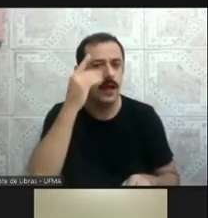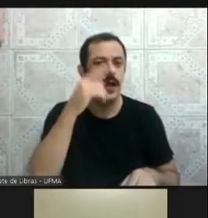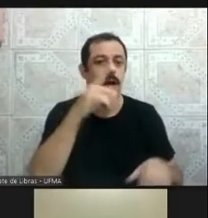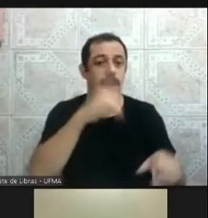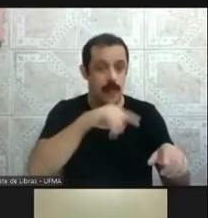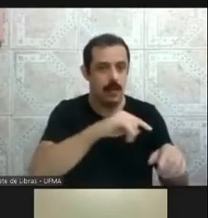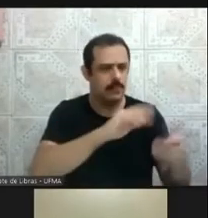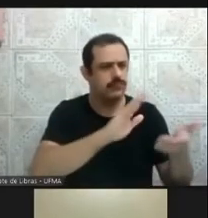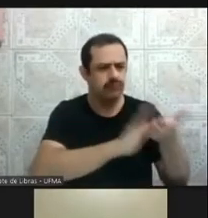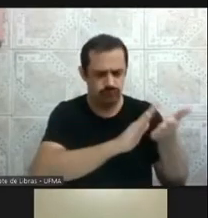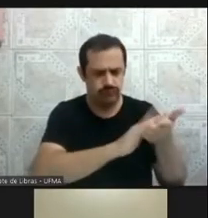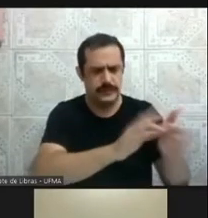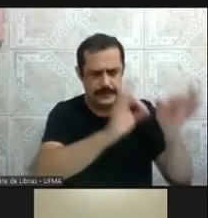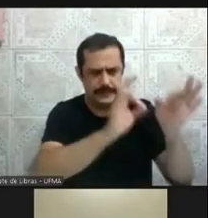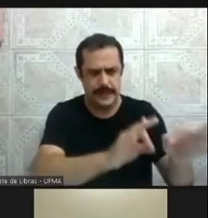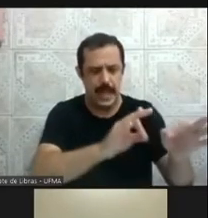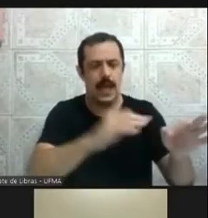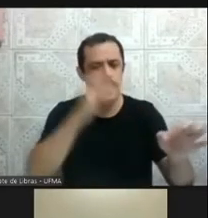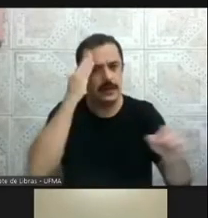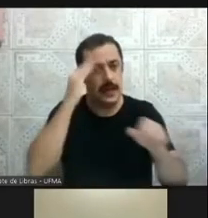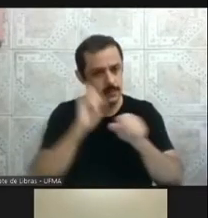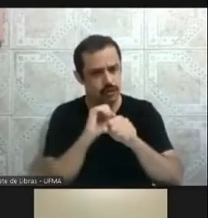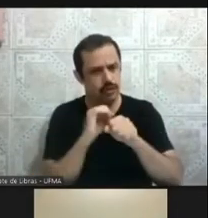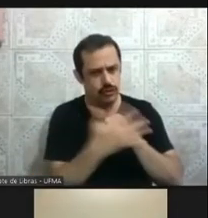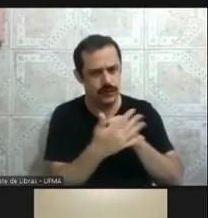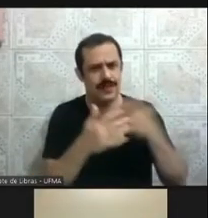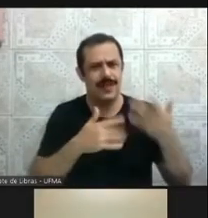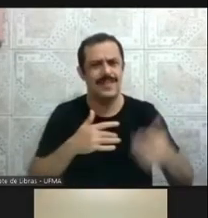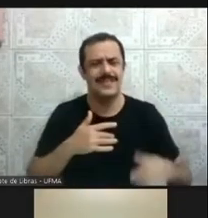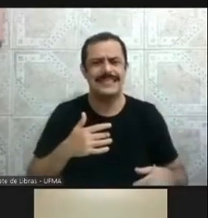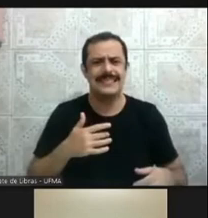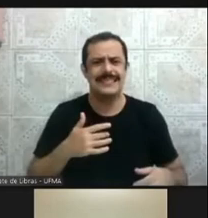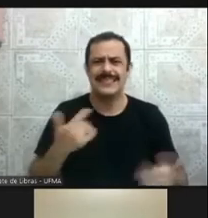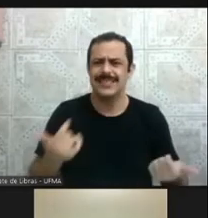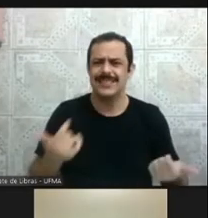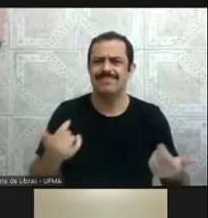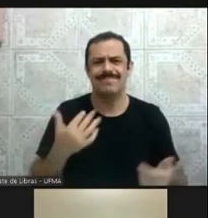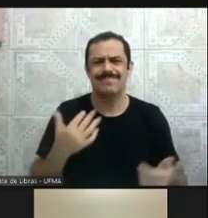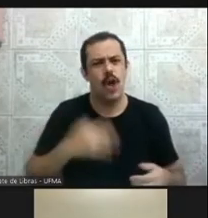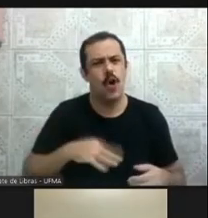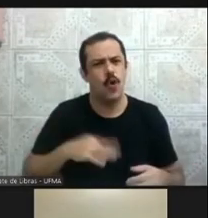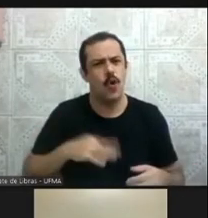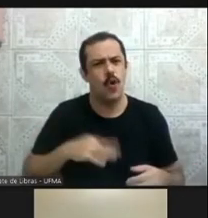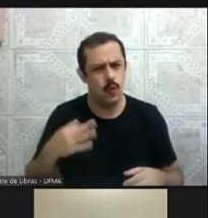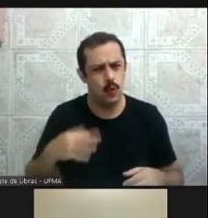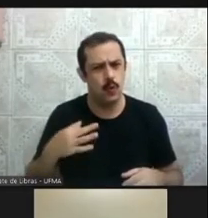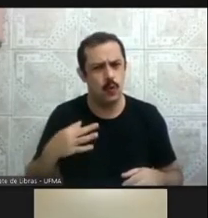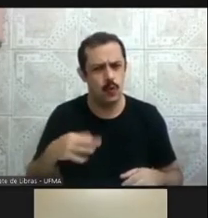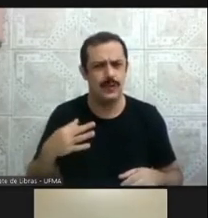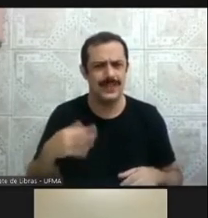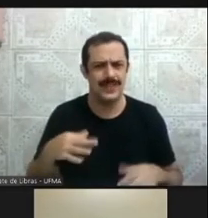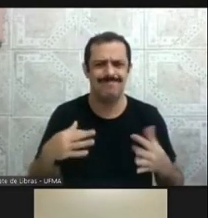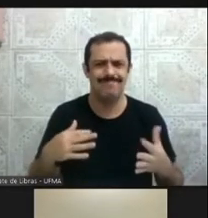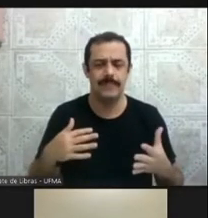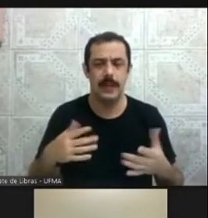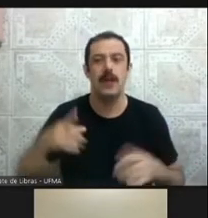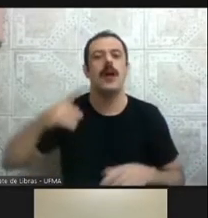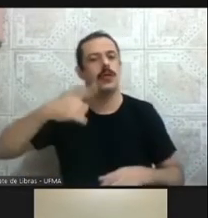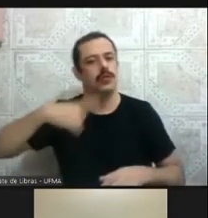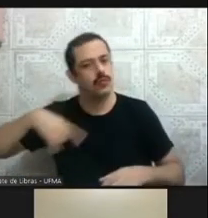estamos vivendo e de difícil dor, eu começo as minhas palavras, Caio, dizendo que nós somos totalmente